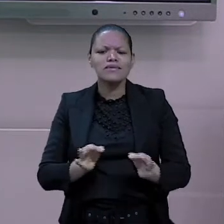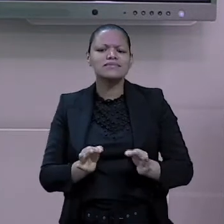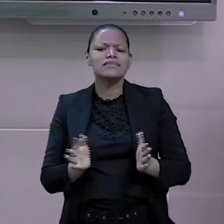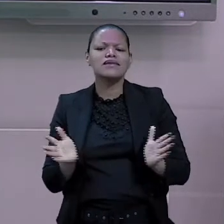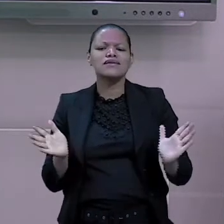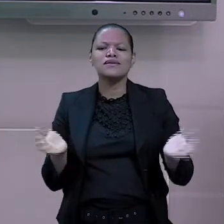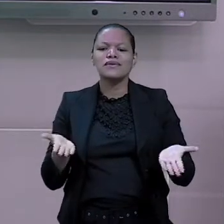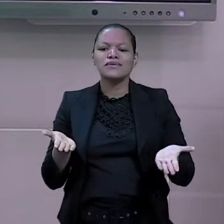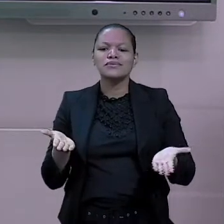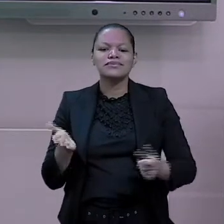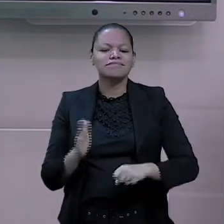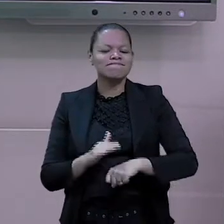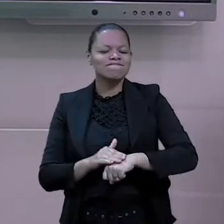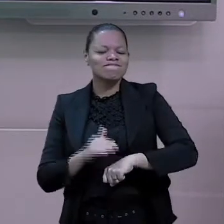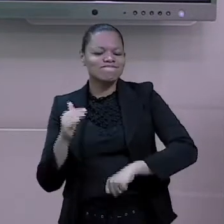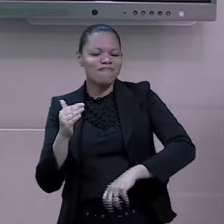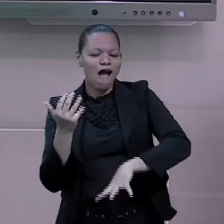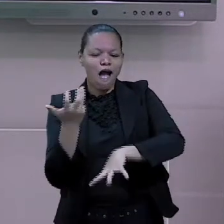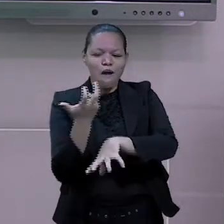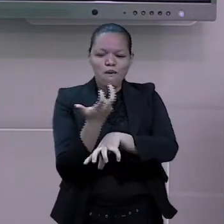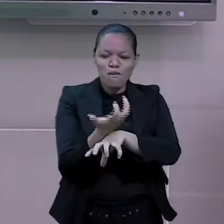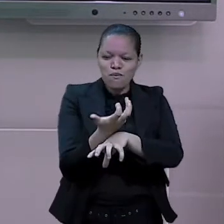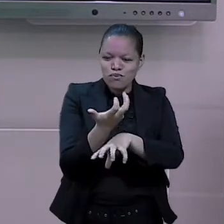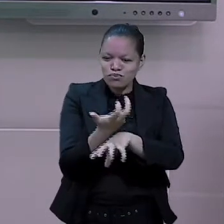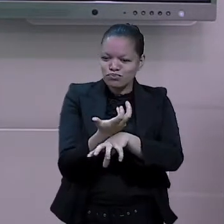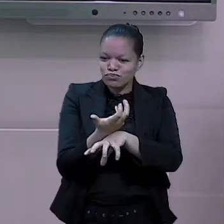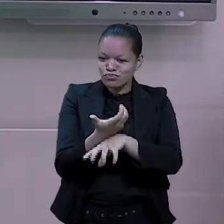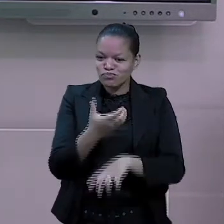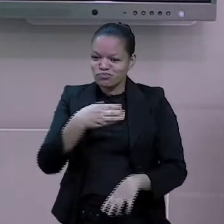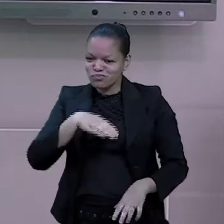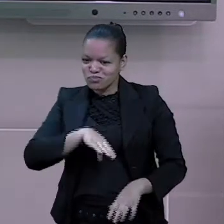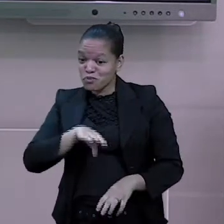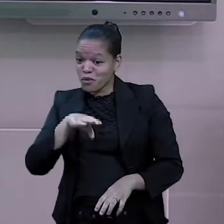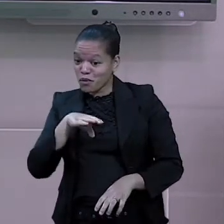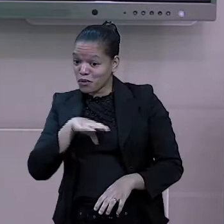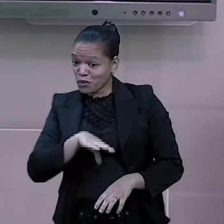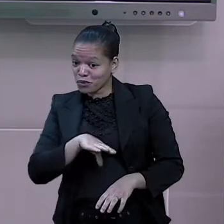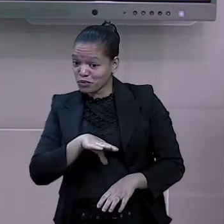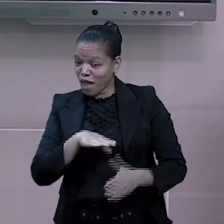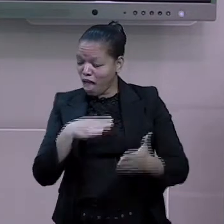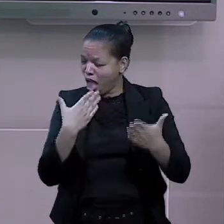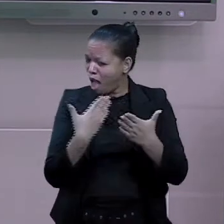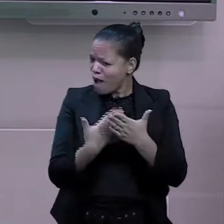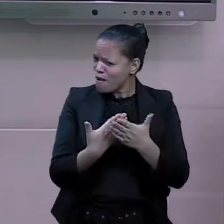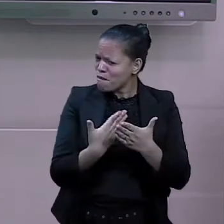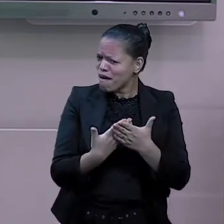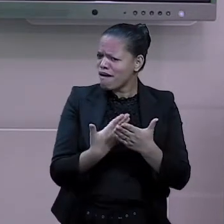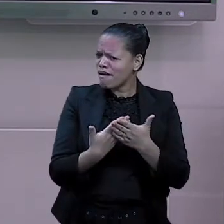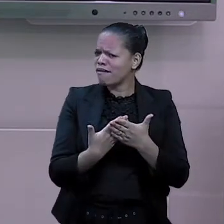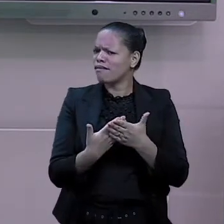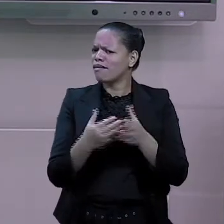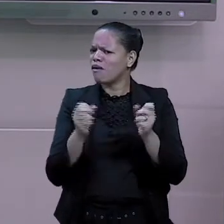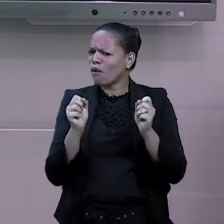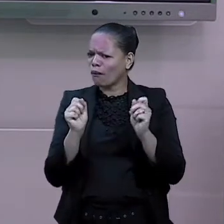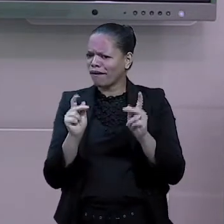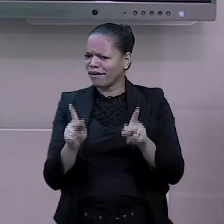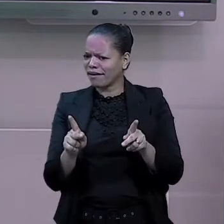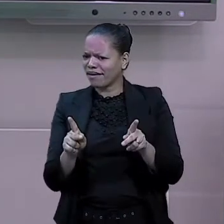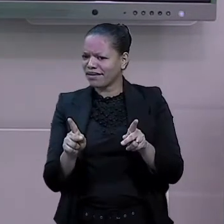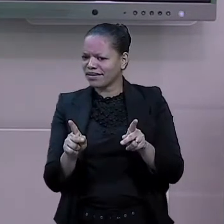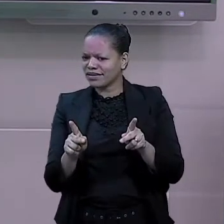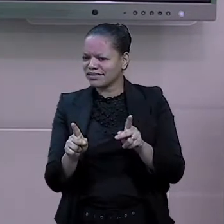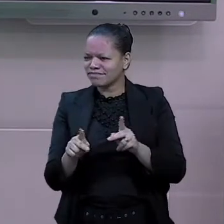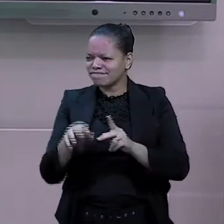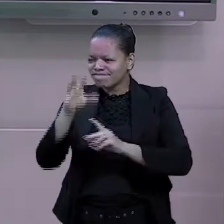ter mais uma aula de língua portuguesa. Você pode estar perguntando, professor, o que nós vamos aprender hoje? Ai,